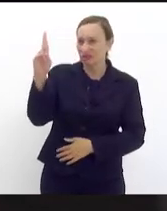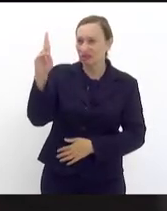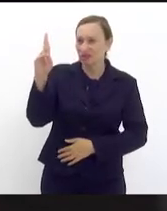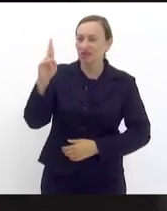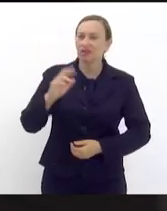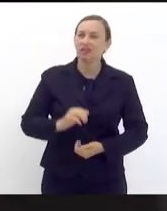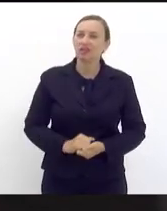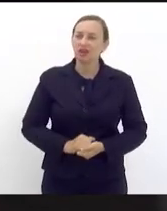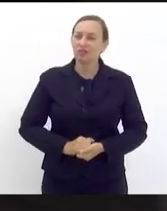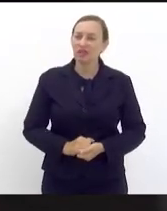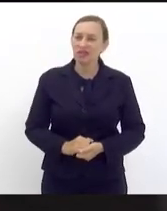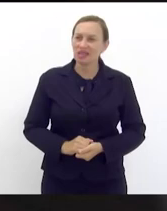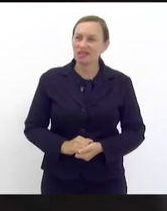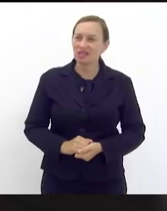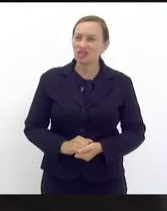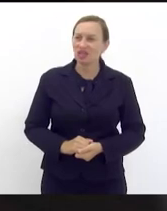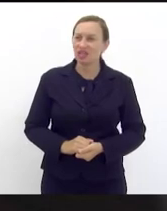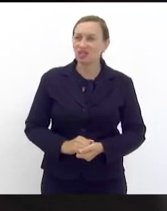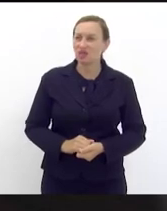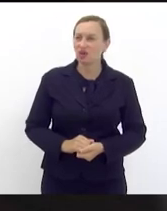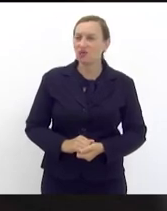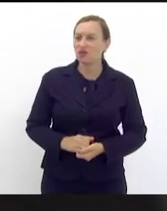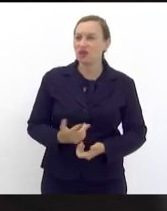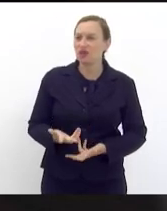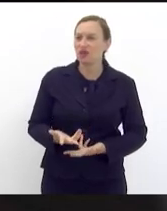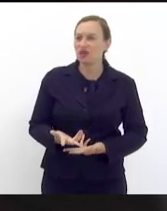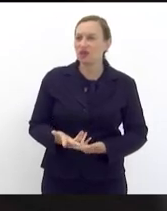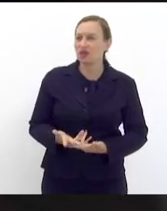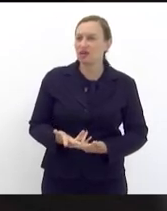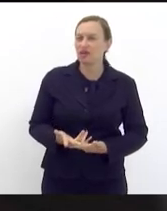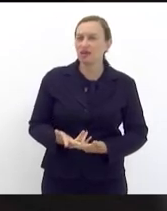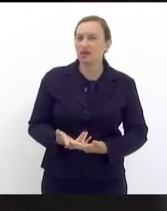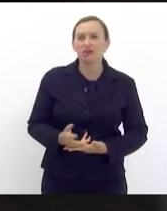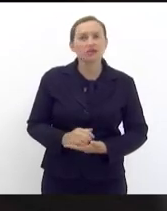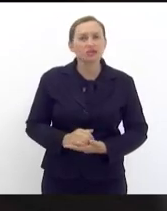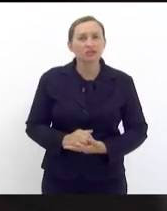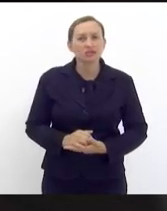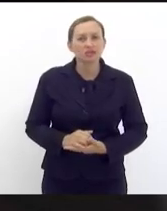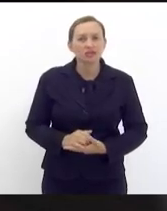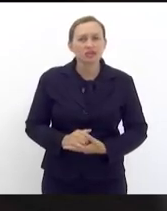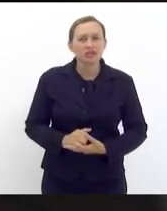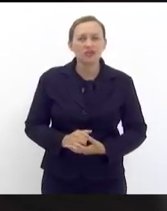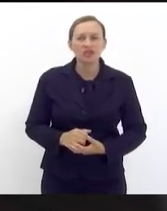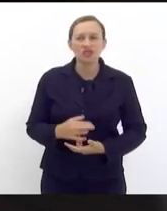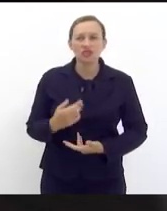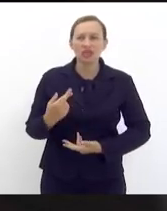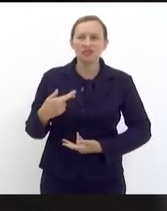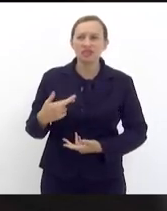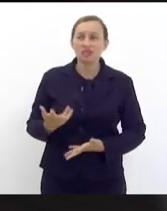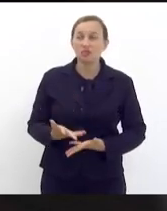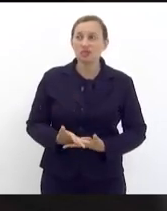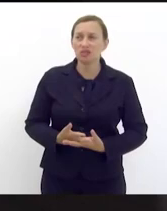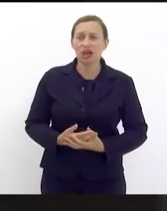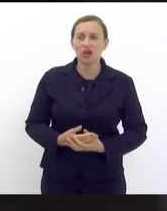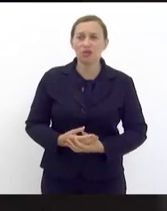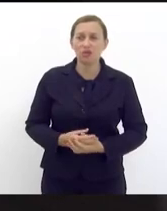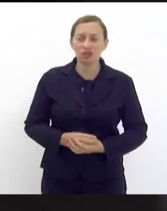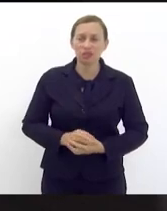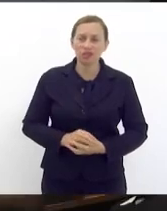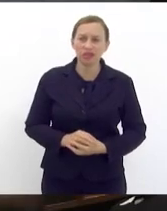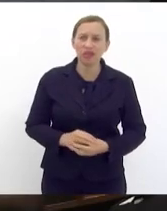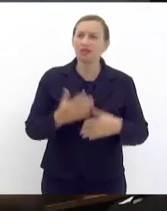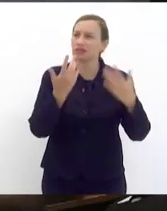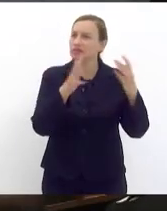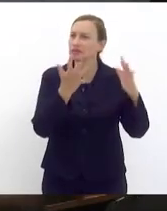é lindo, né, para a nossa cidade. E parabenizar também a primeira-dama, porque ela está sempre ao seu lado. Parabéns,